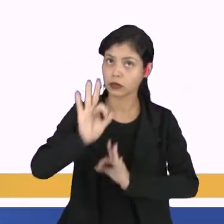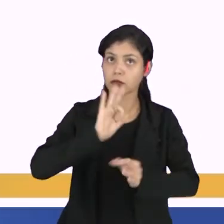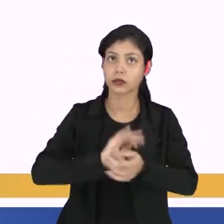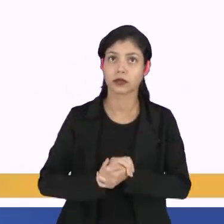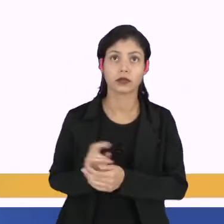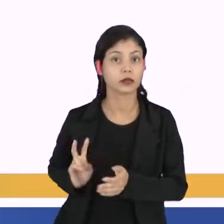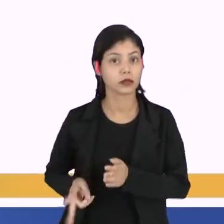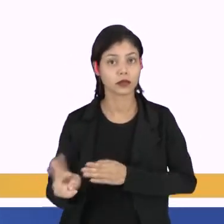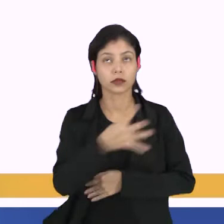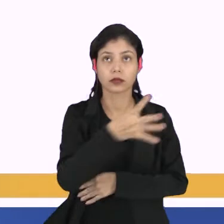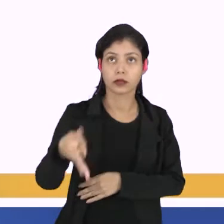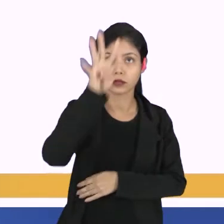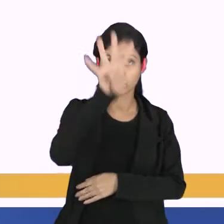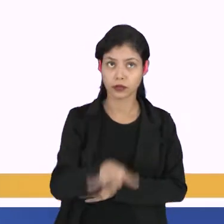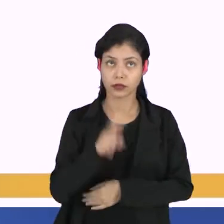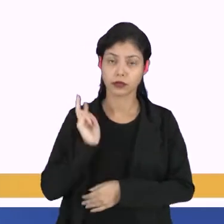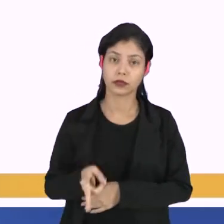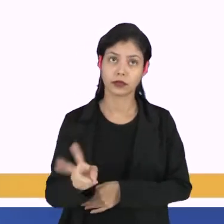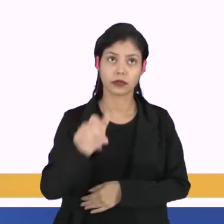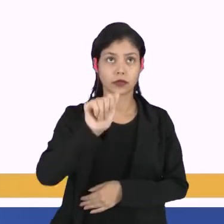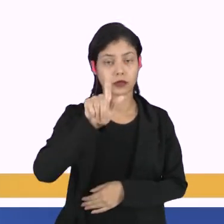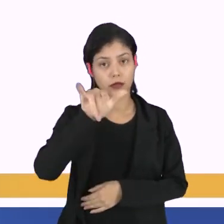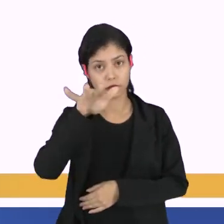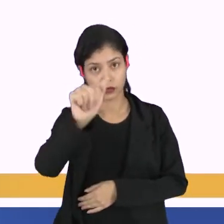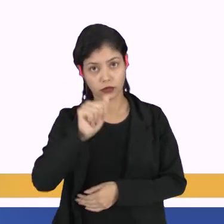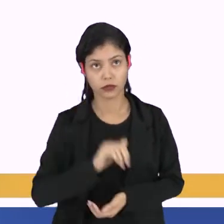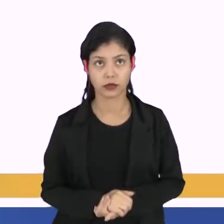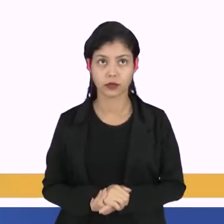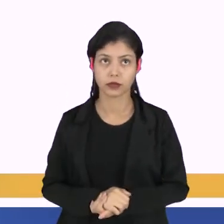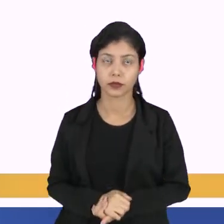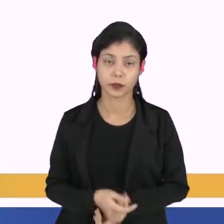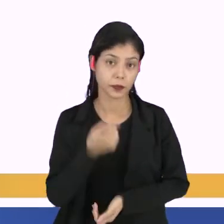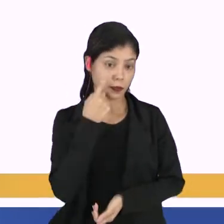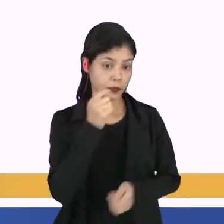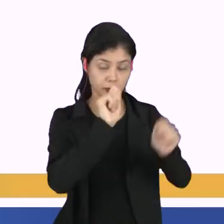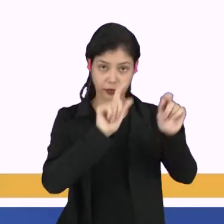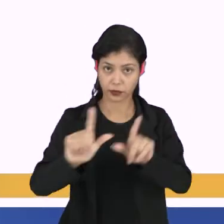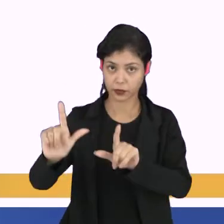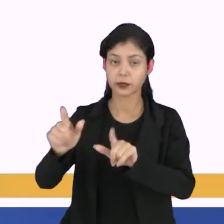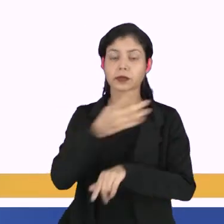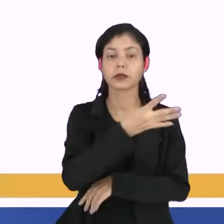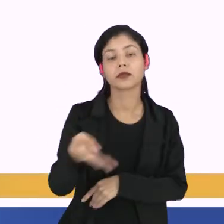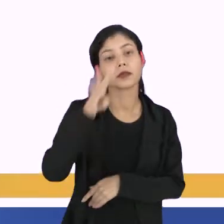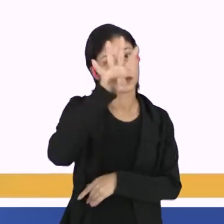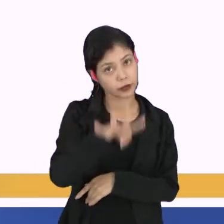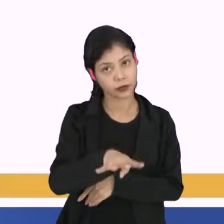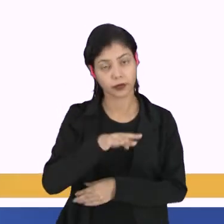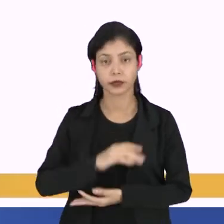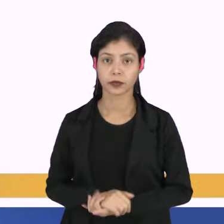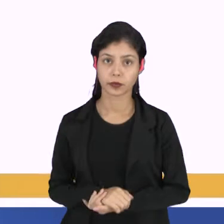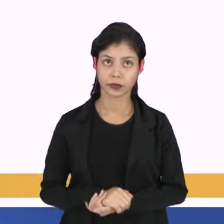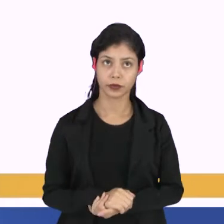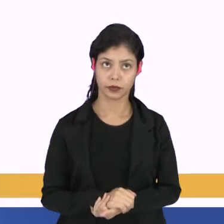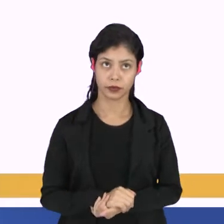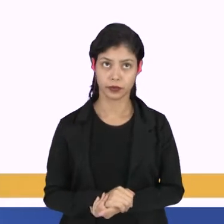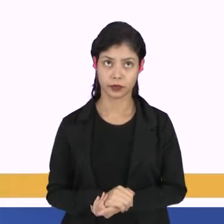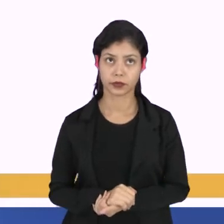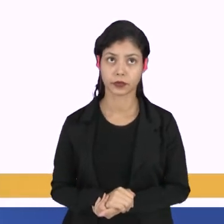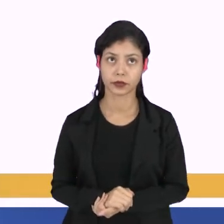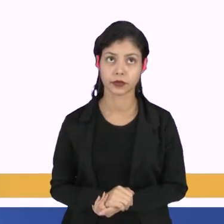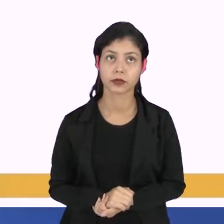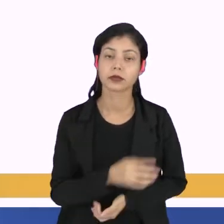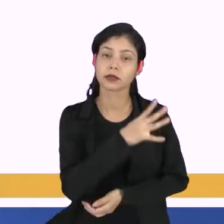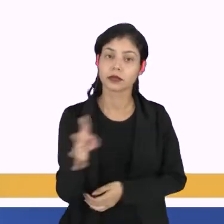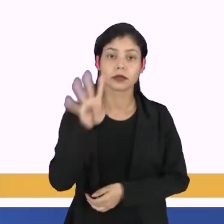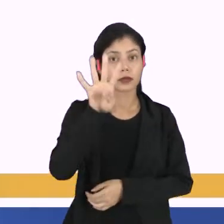foram organizadas na seguinte tabela de frequência absoluta. Então acompanhe comigo aí a tabelinha. Então nessa